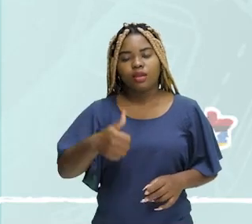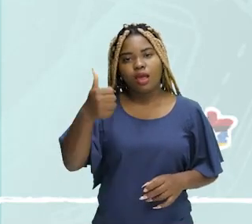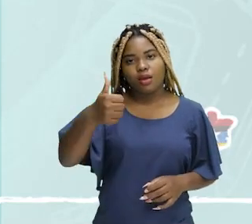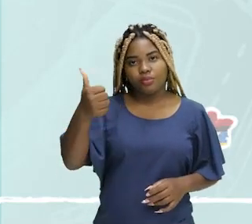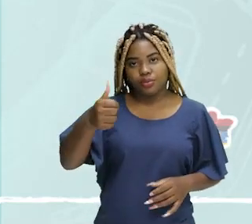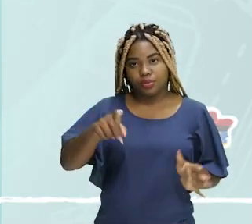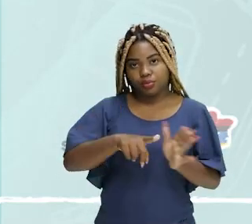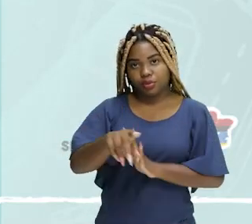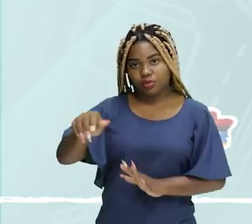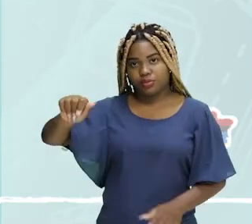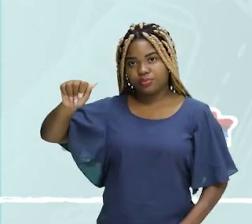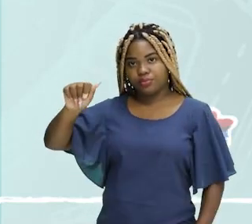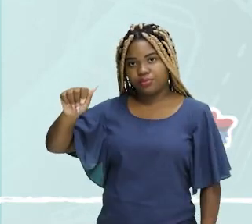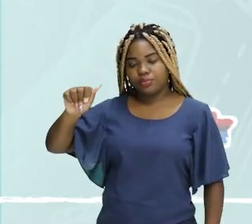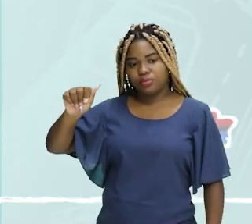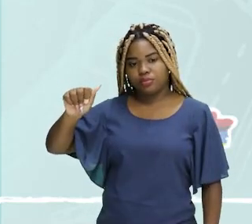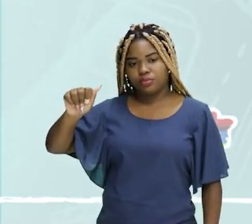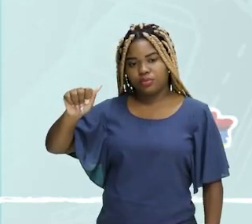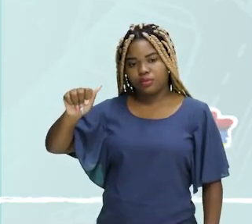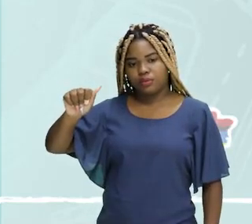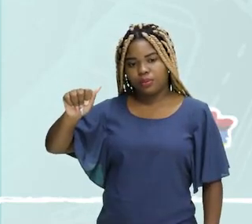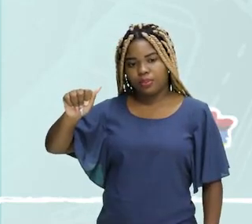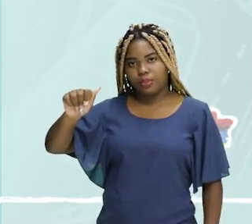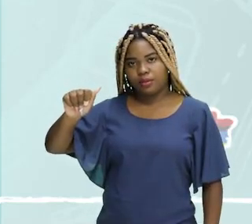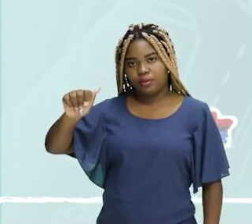primeira pergunta, ele queria saber